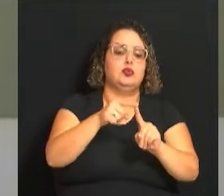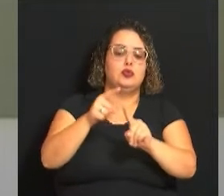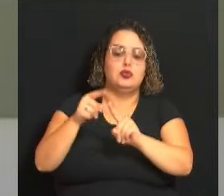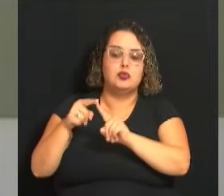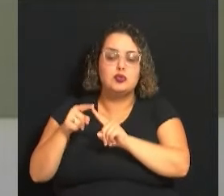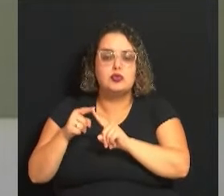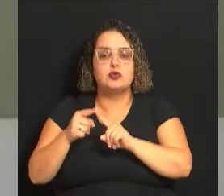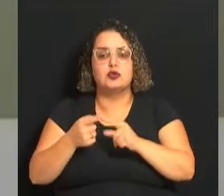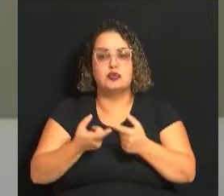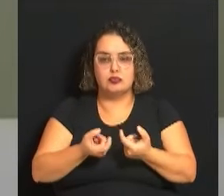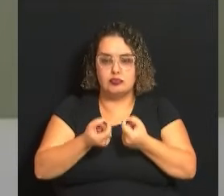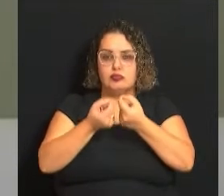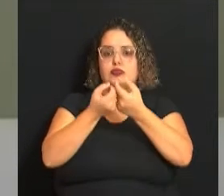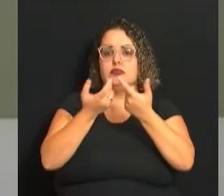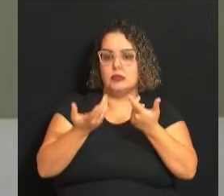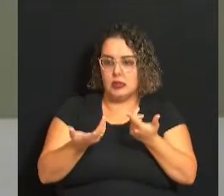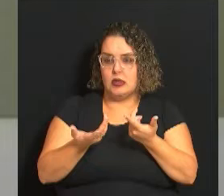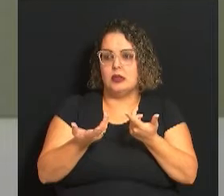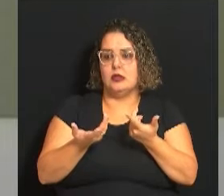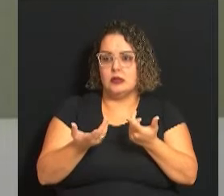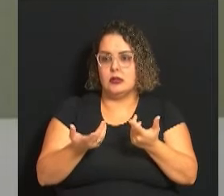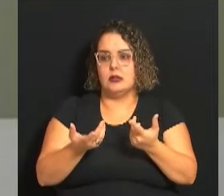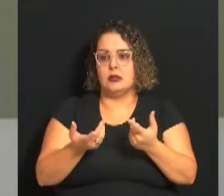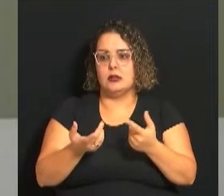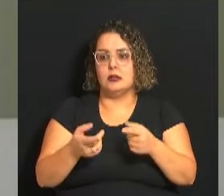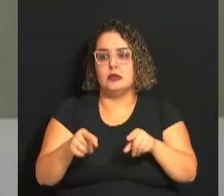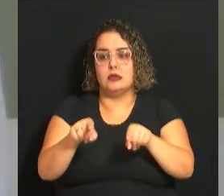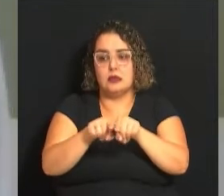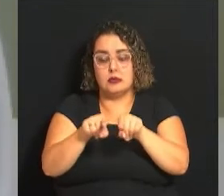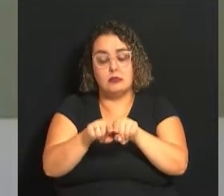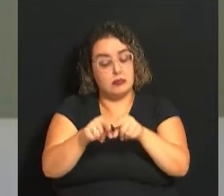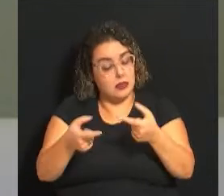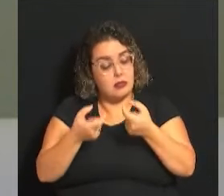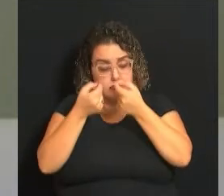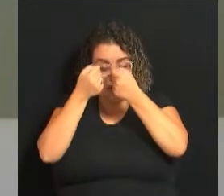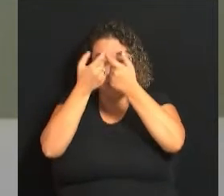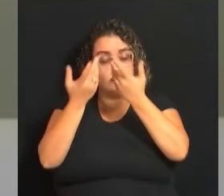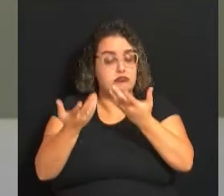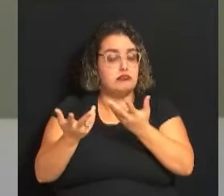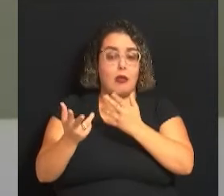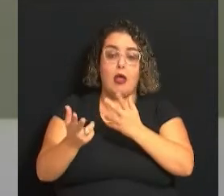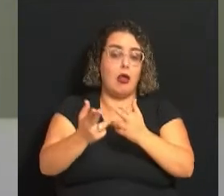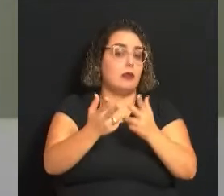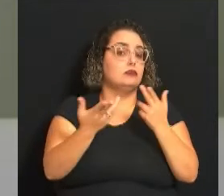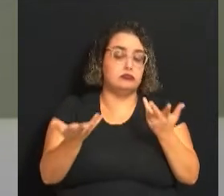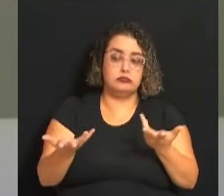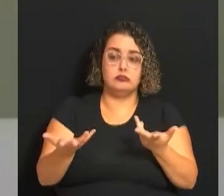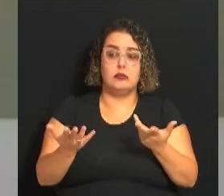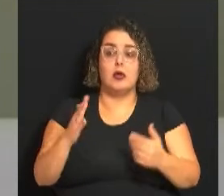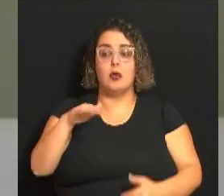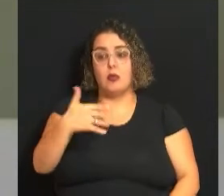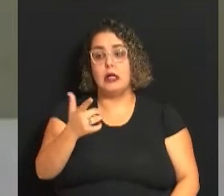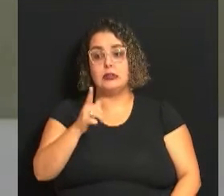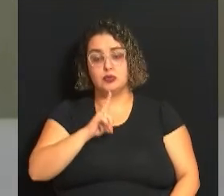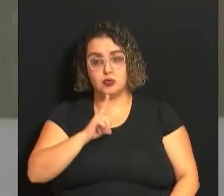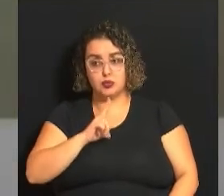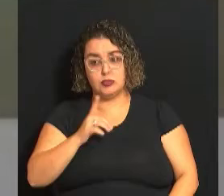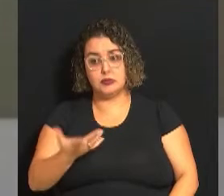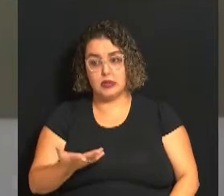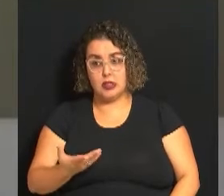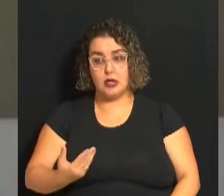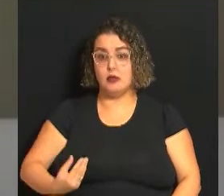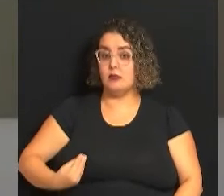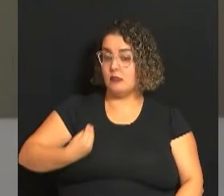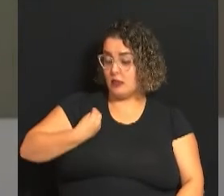também faz parte deles o câncer de cérebro. Eu acho que a partir do momento que você tem uma vida